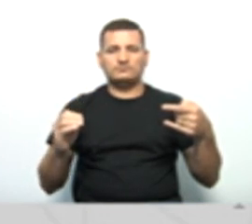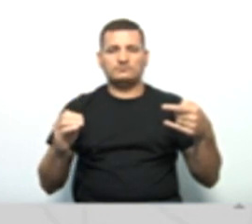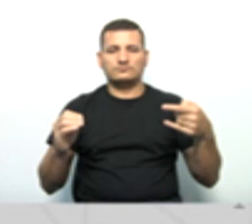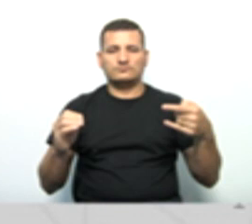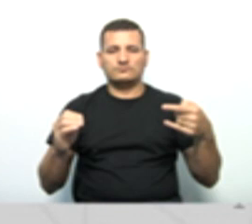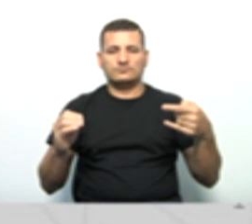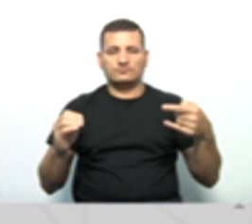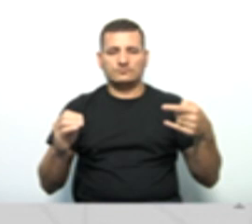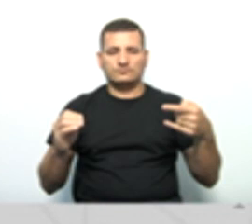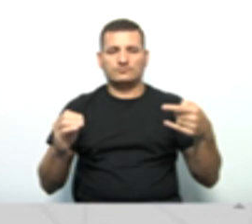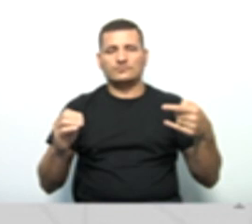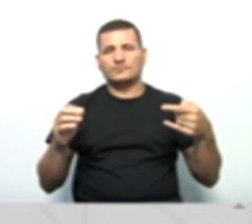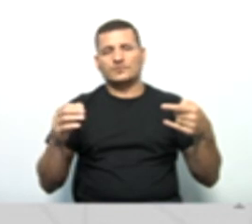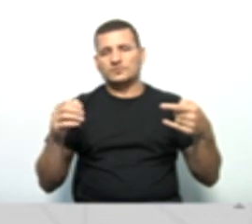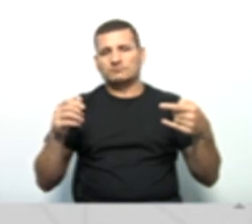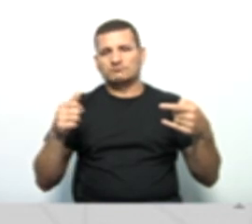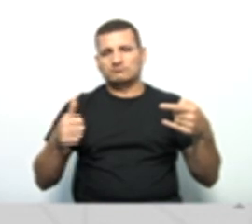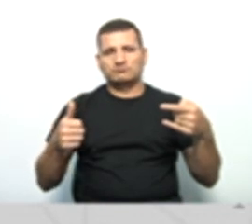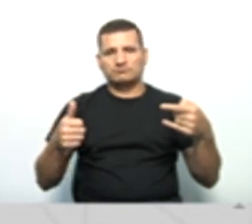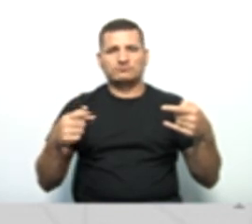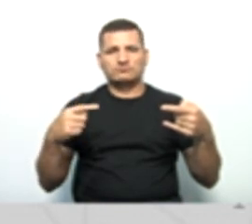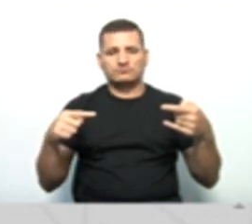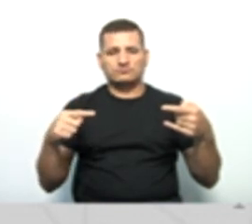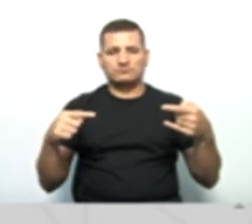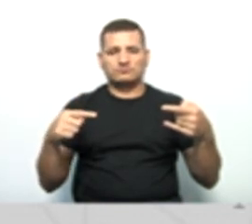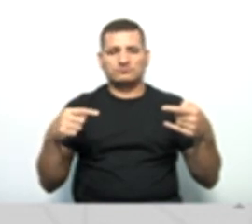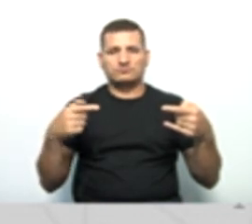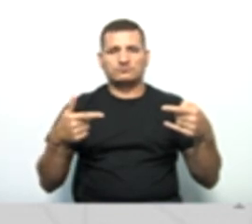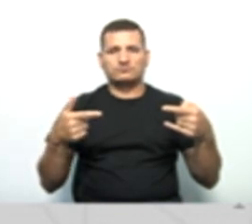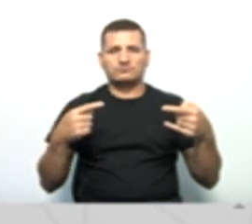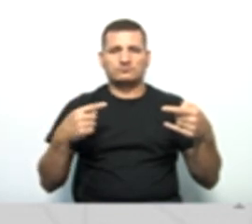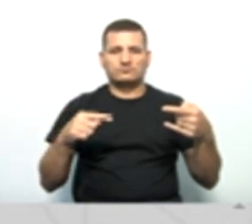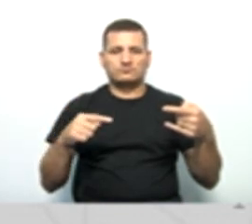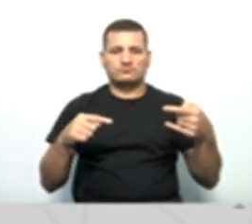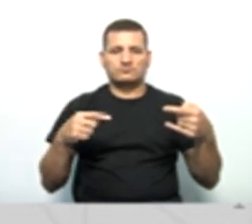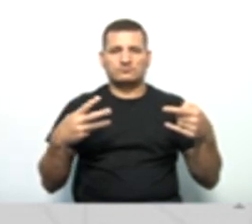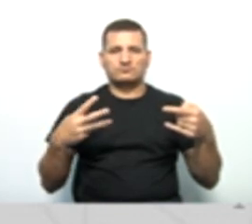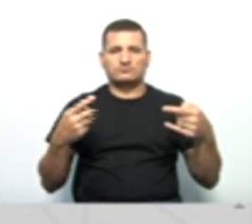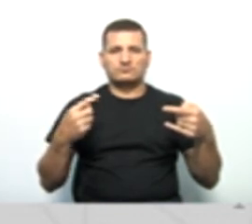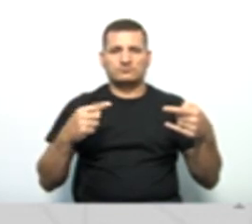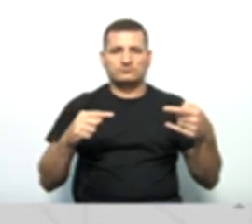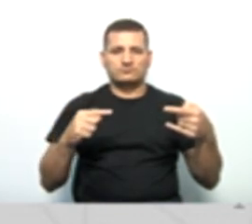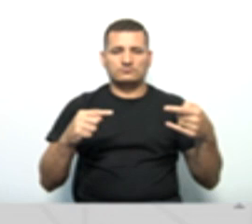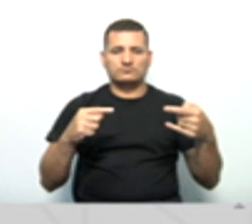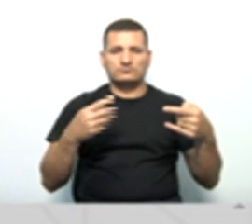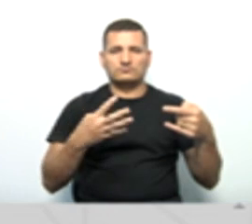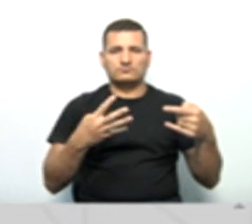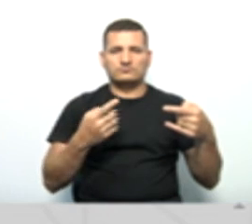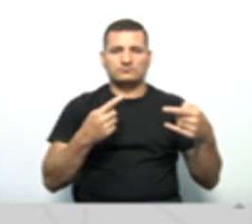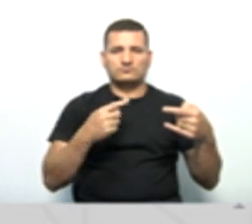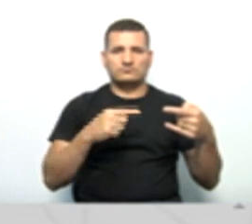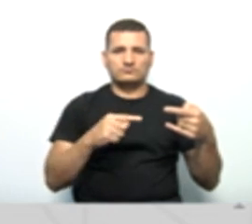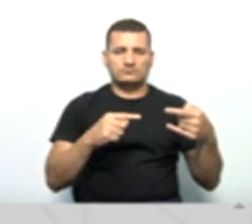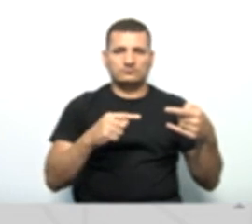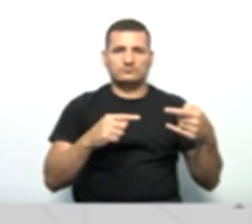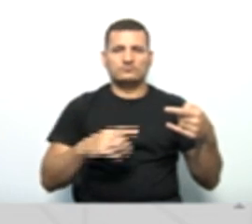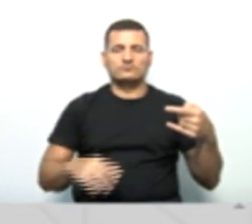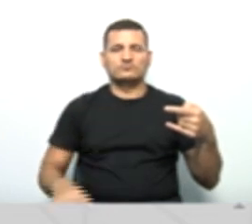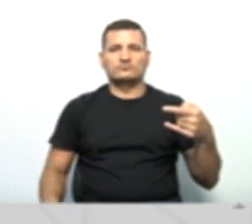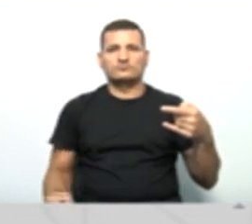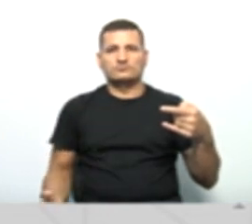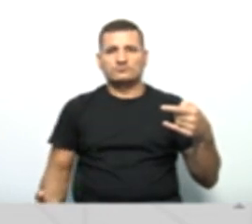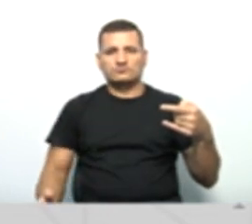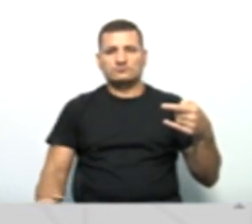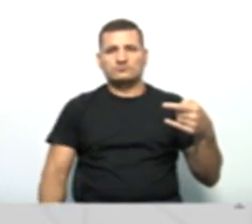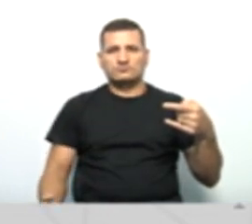O 40. E assim vai. Tá vendo? Ele vai descendo. E aí o 30 é o 2, posição negativa. O 20 é o